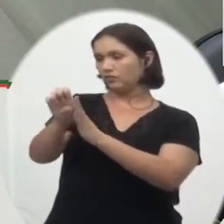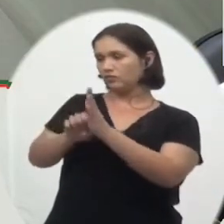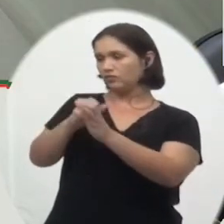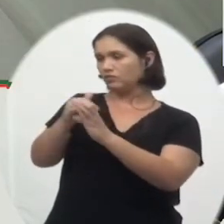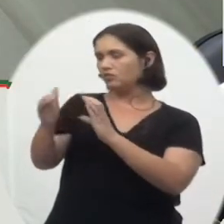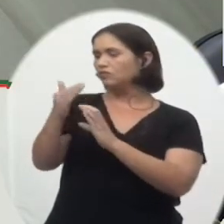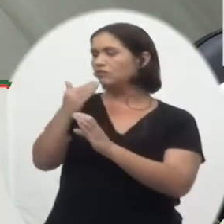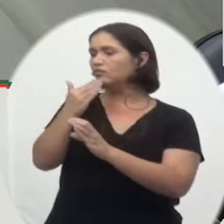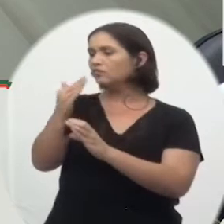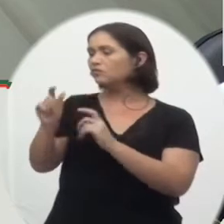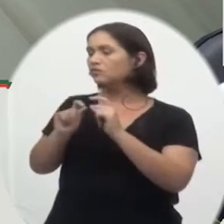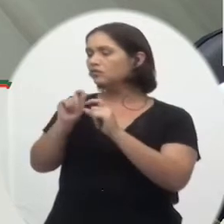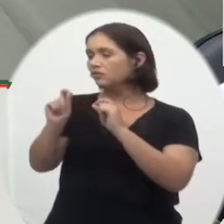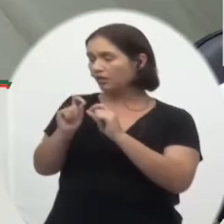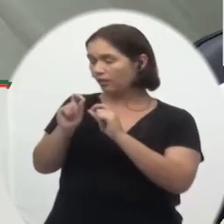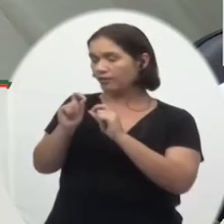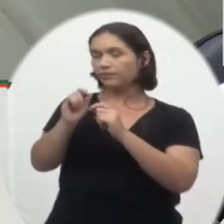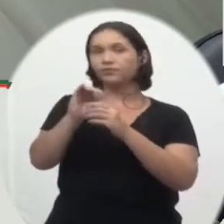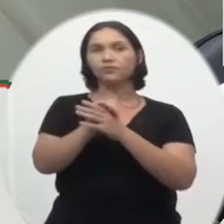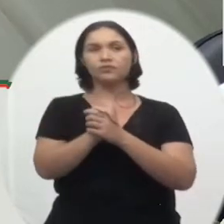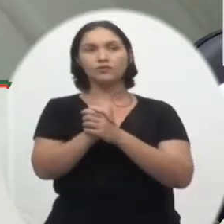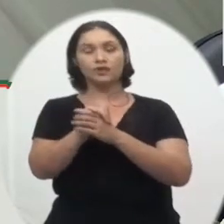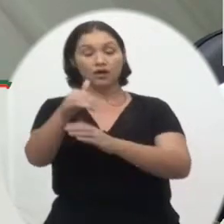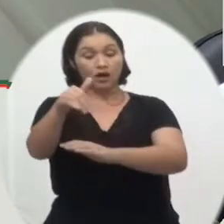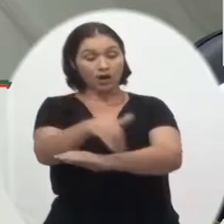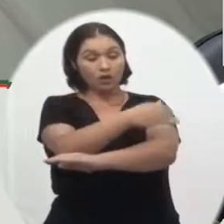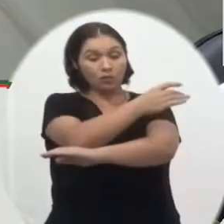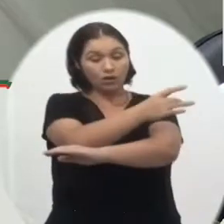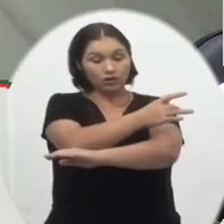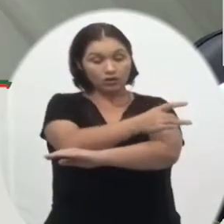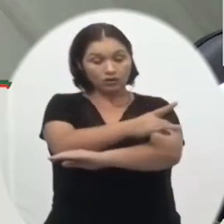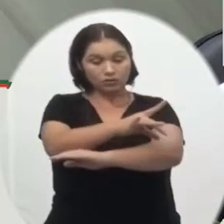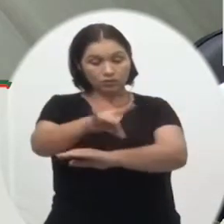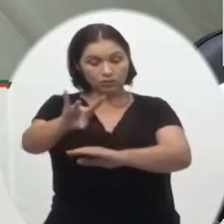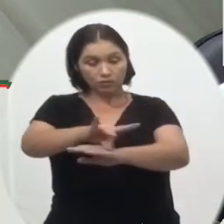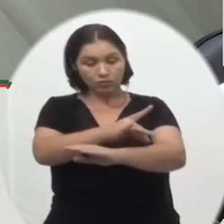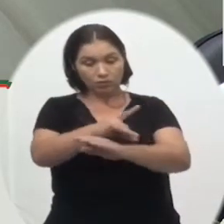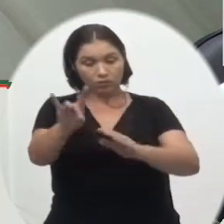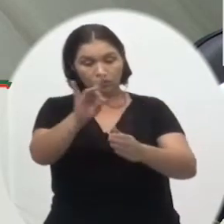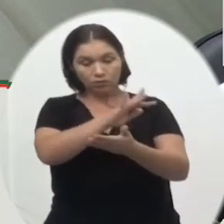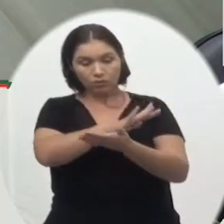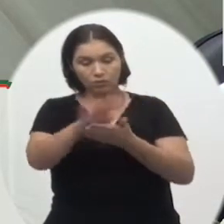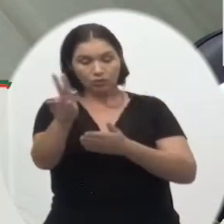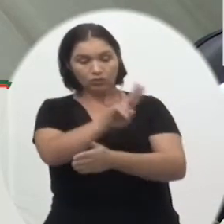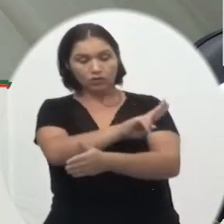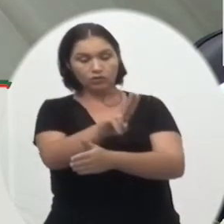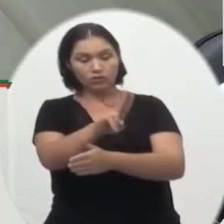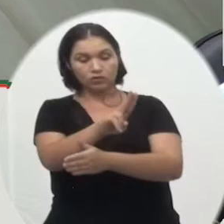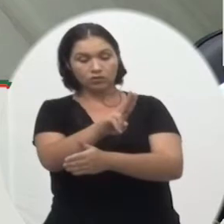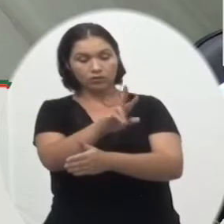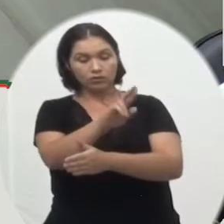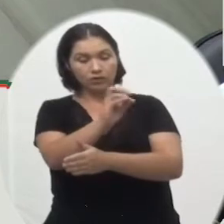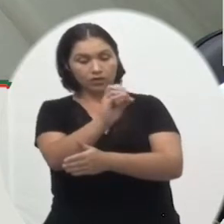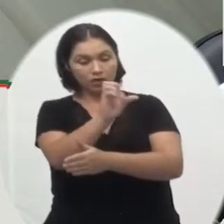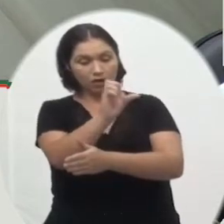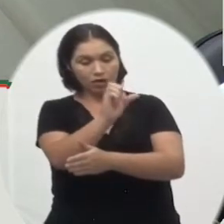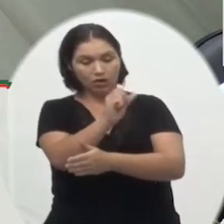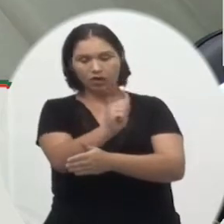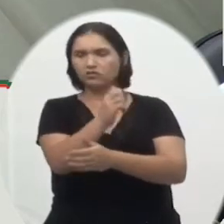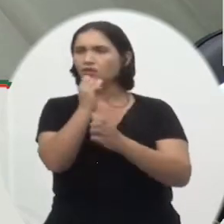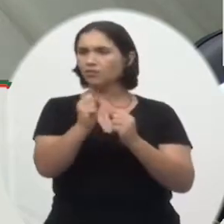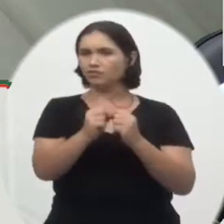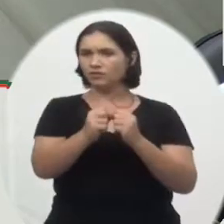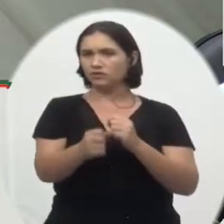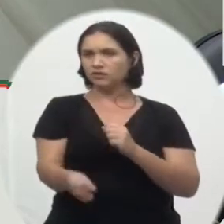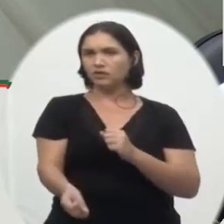há possibilidade de realizar a pavimentação da rua Carlos da Rosa, distrito do Rio Maina. Caso afirmativo, qual a data prevista?